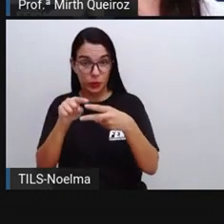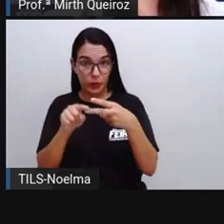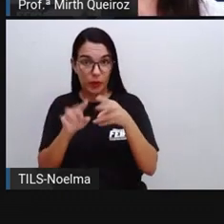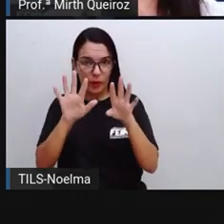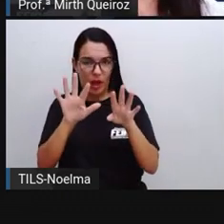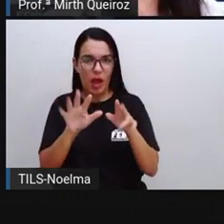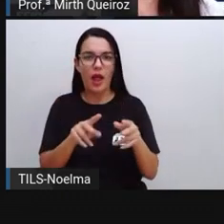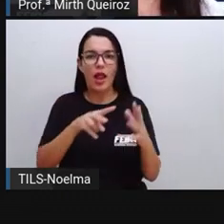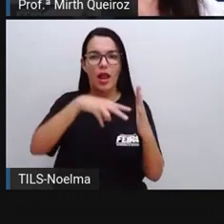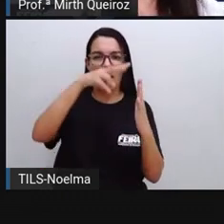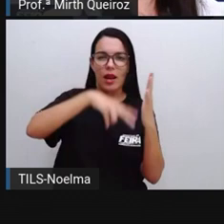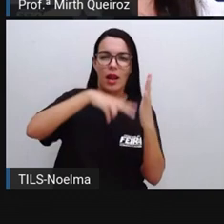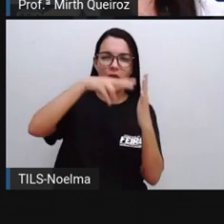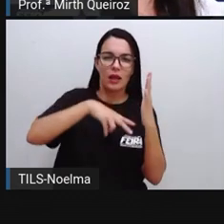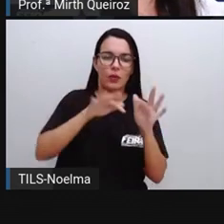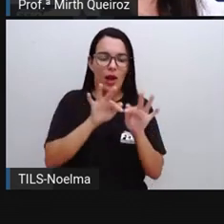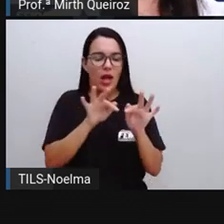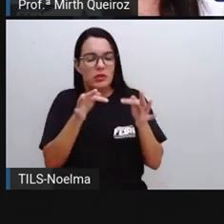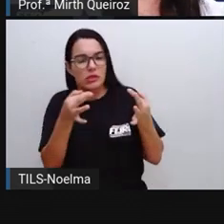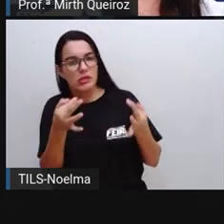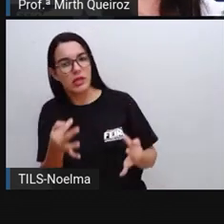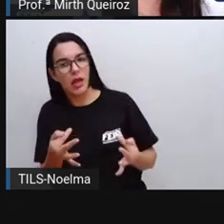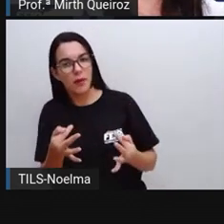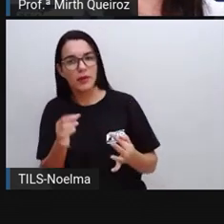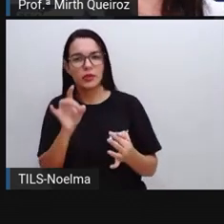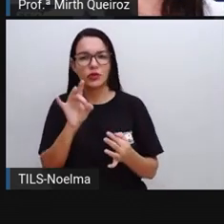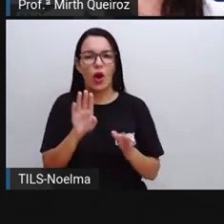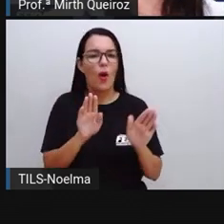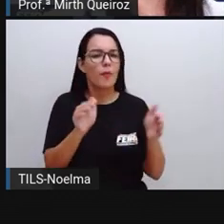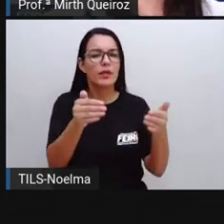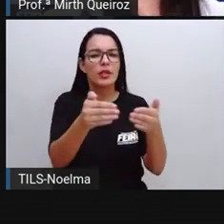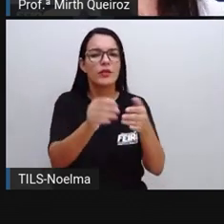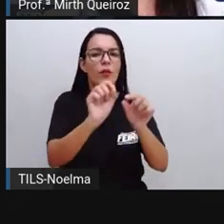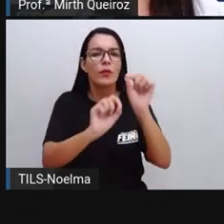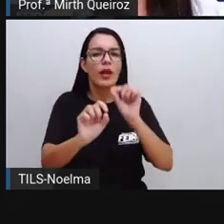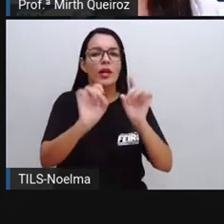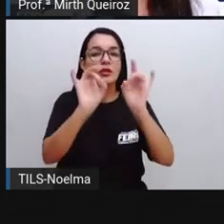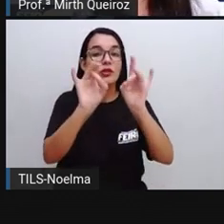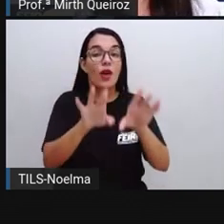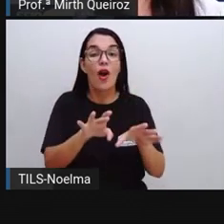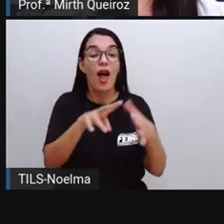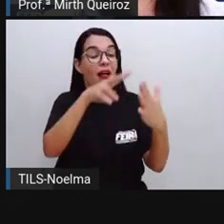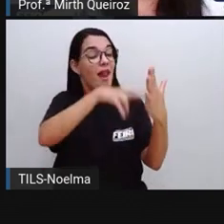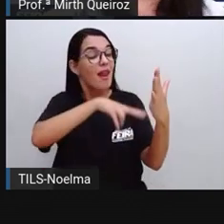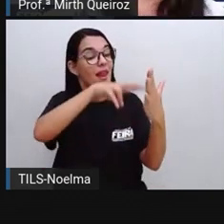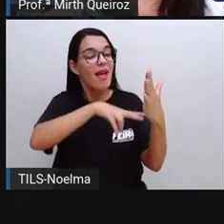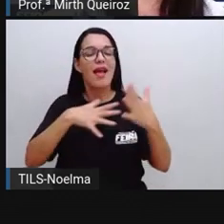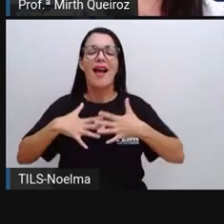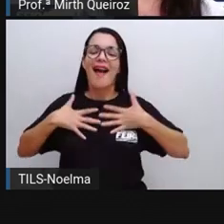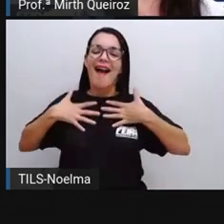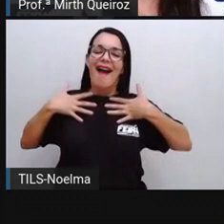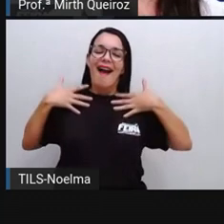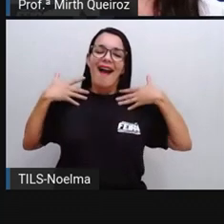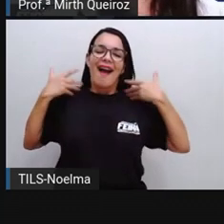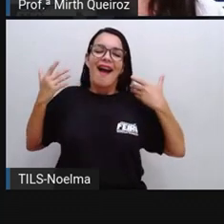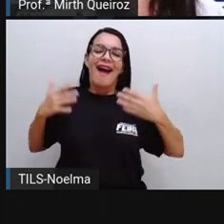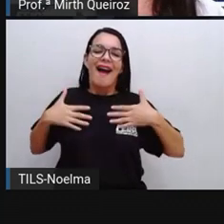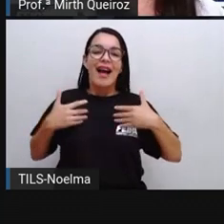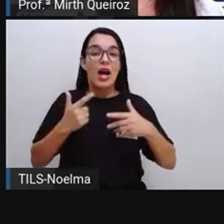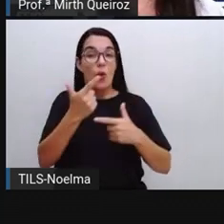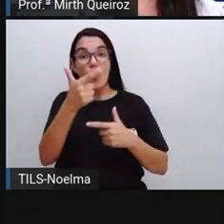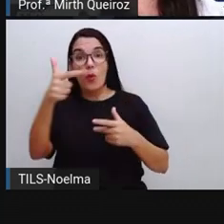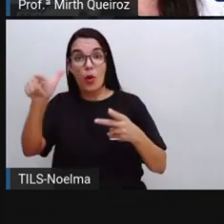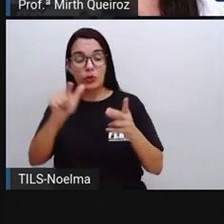que é aquele tipo de leitura que tem como principal objetivo apenas entreter, ler por prazer, certo? E o